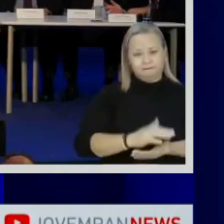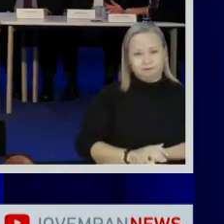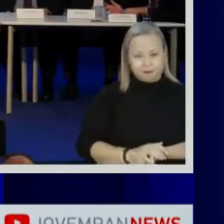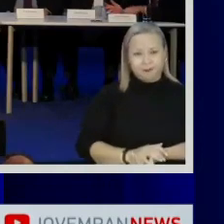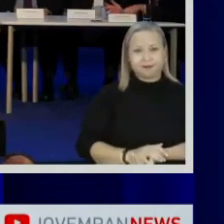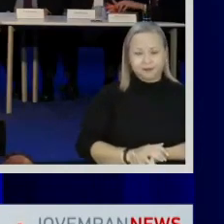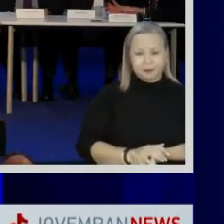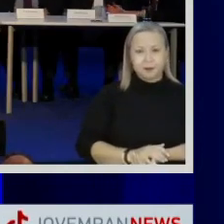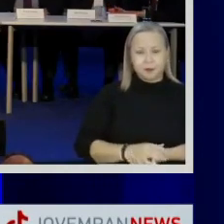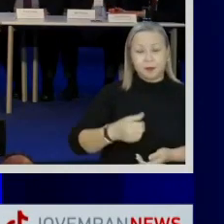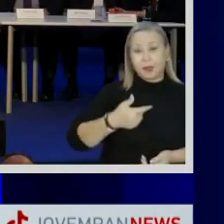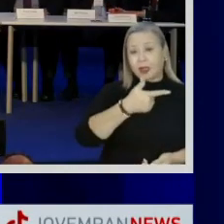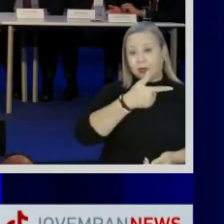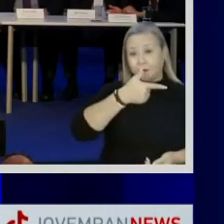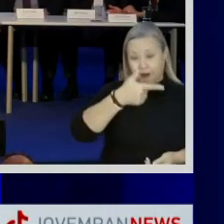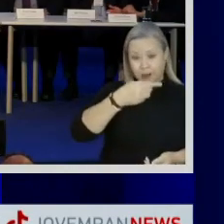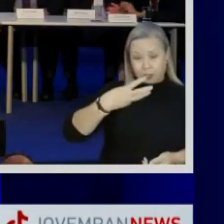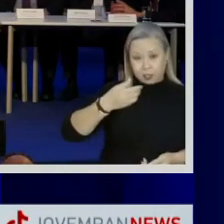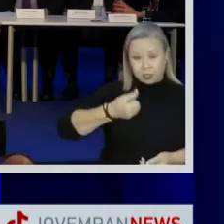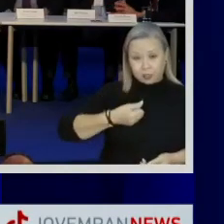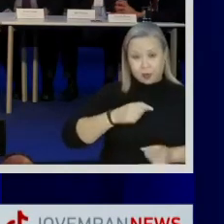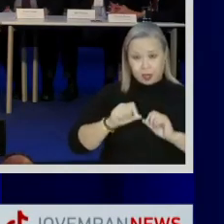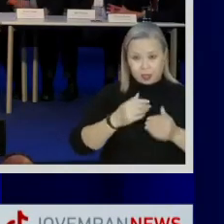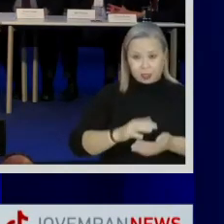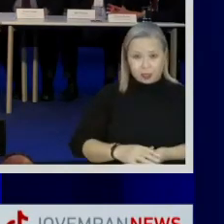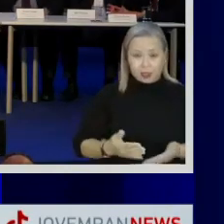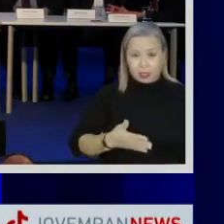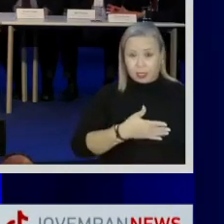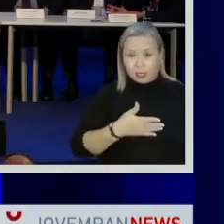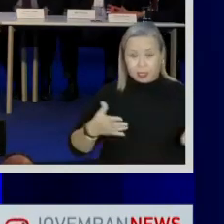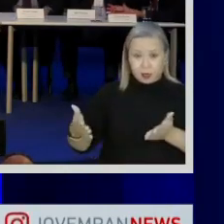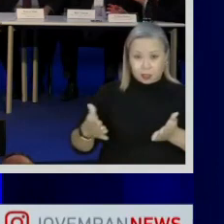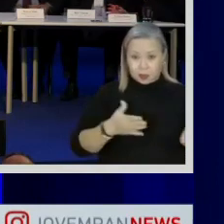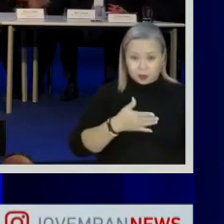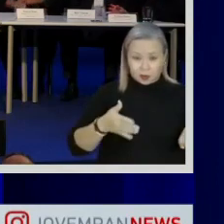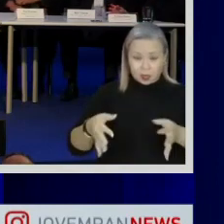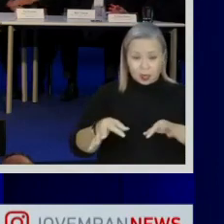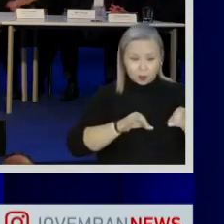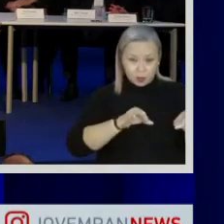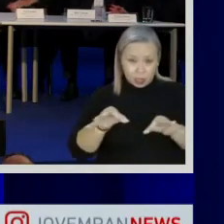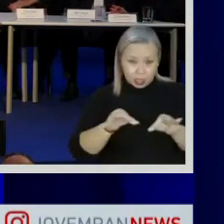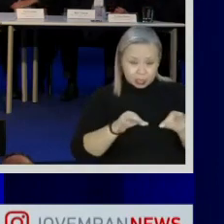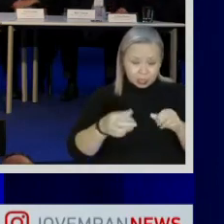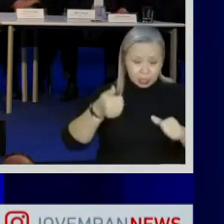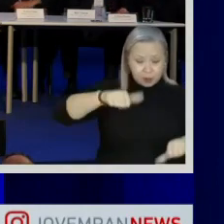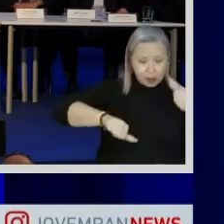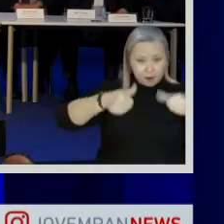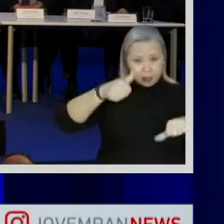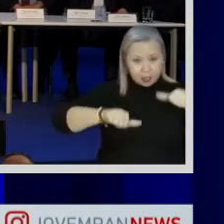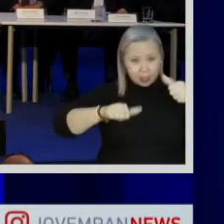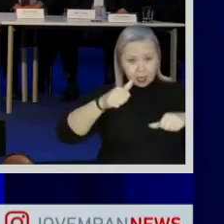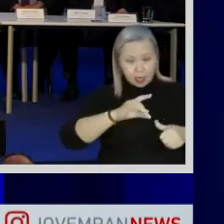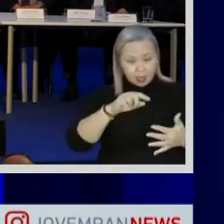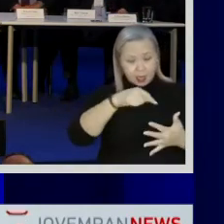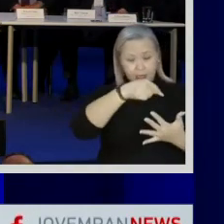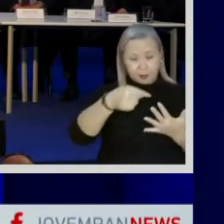um Mercadante da vida que organizaram uma campanha que passariam a assumir o comando dessa empresa. Portanto, a nomeação dele, se vier a